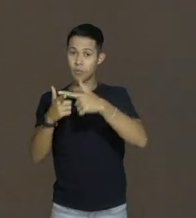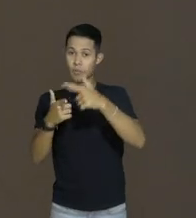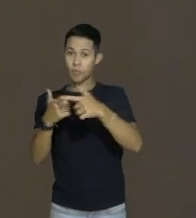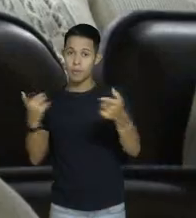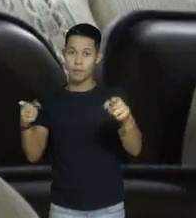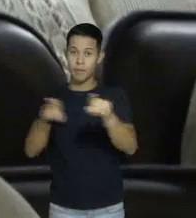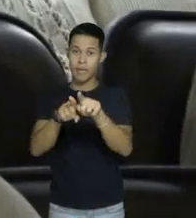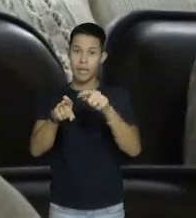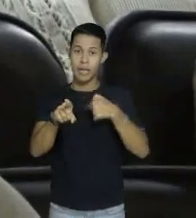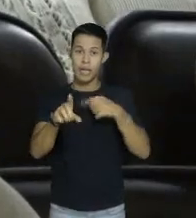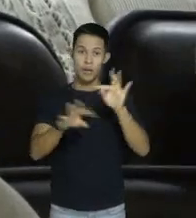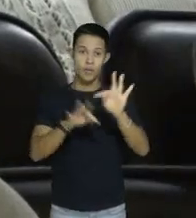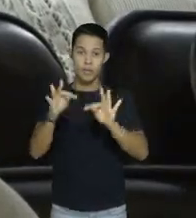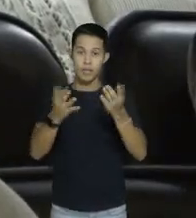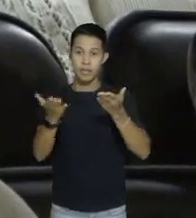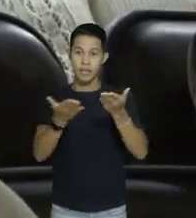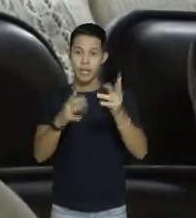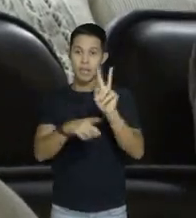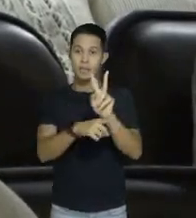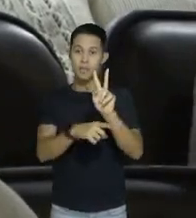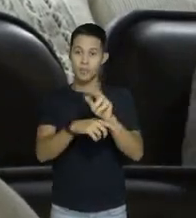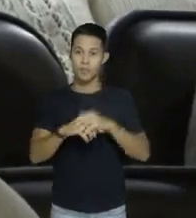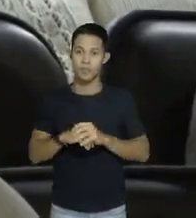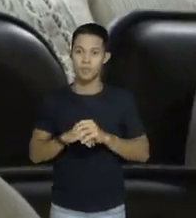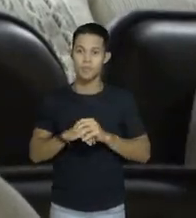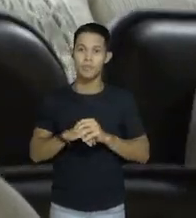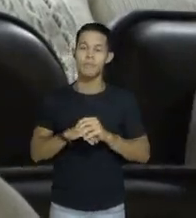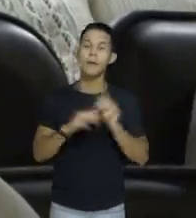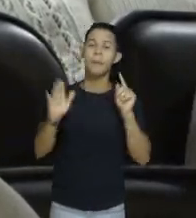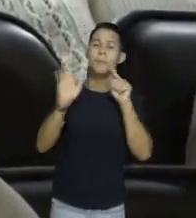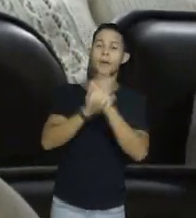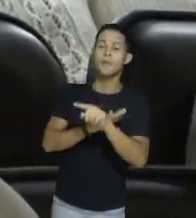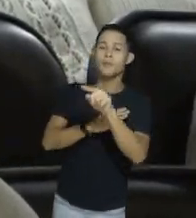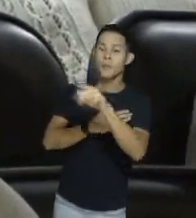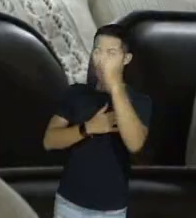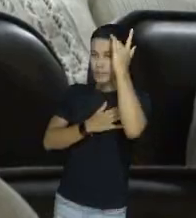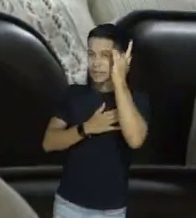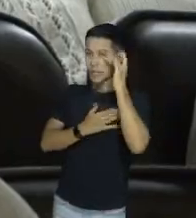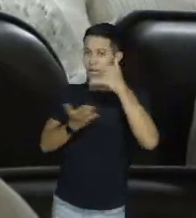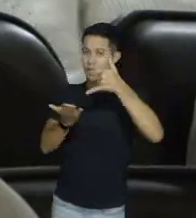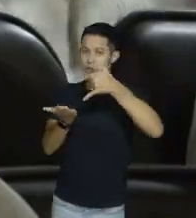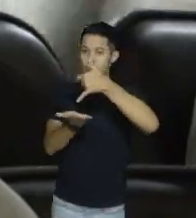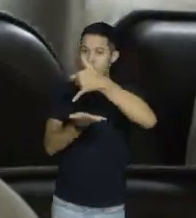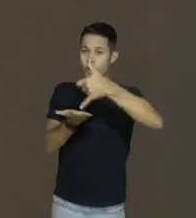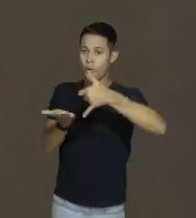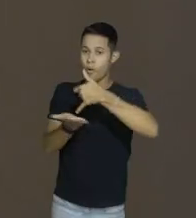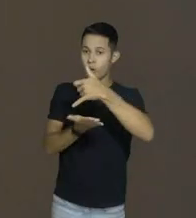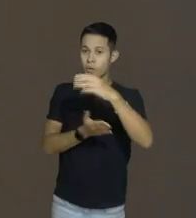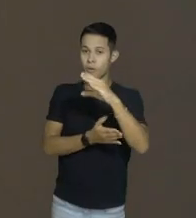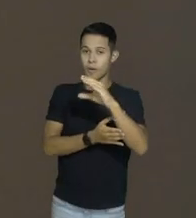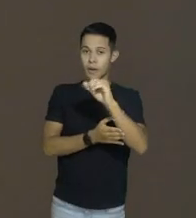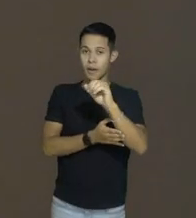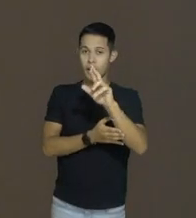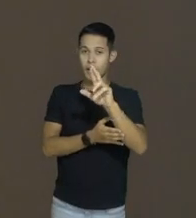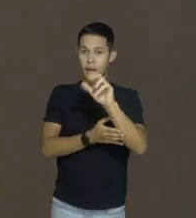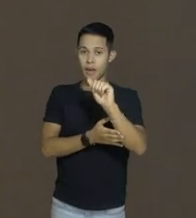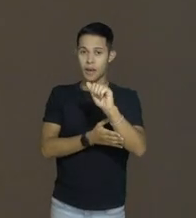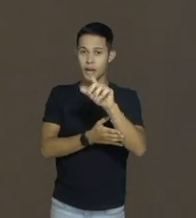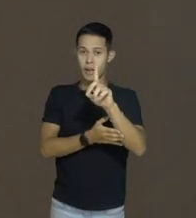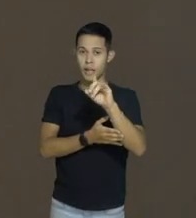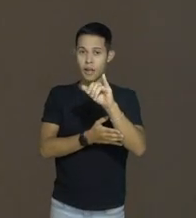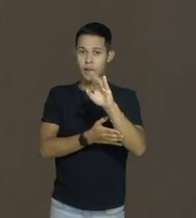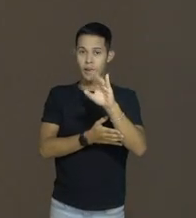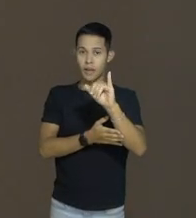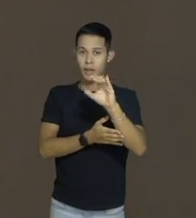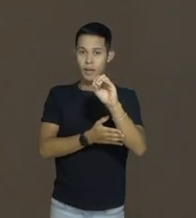tá? Sim, e o que a doutora acha sobre o óleo de canabidiol? O canabidiol? Eu acho que